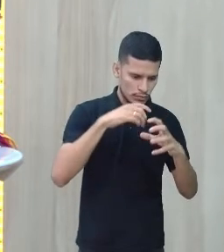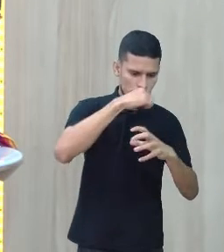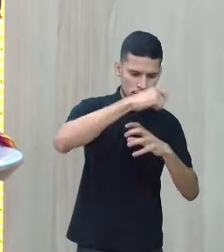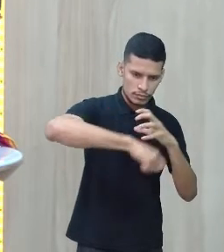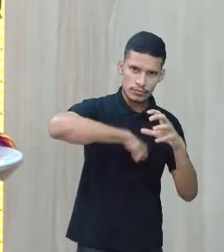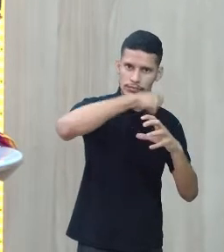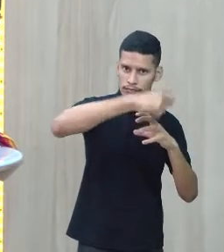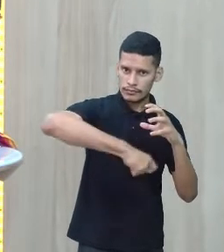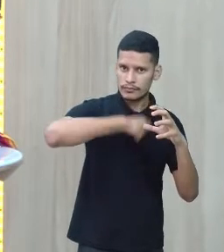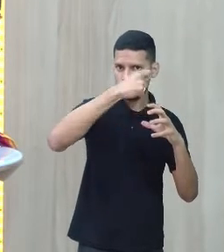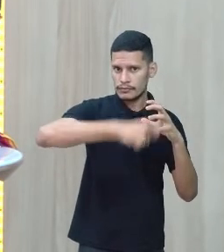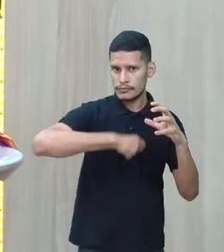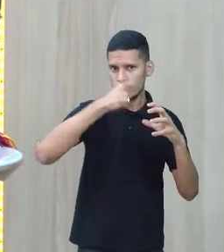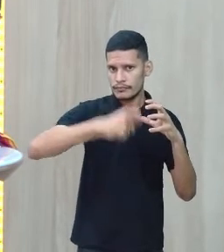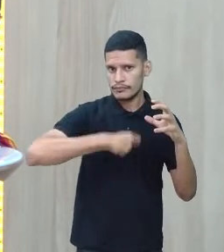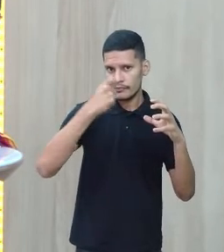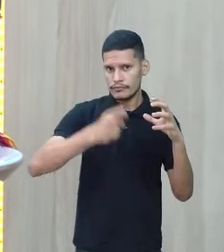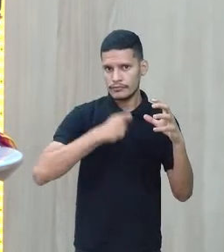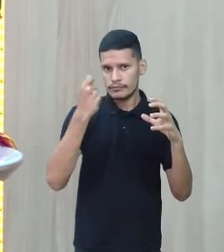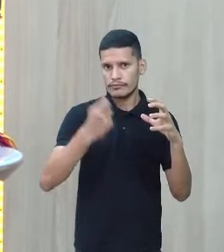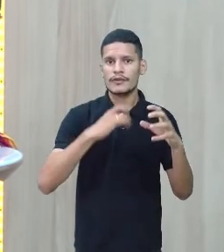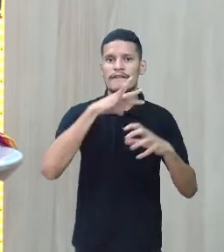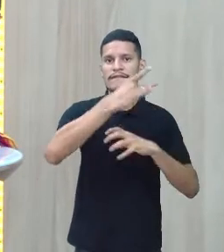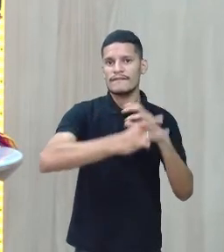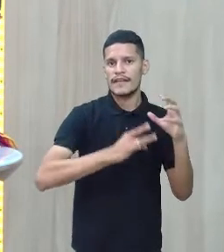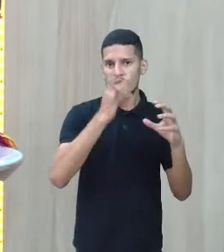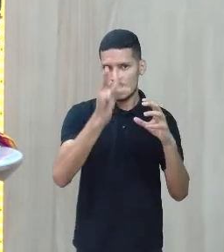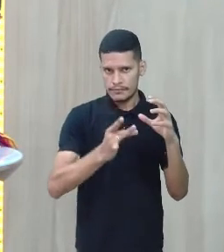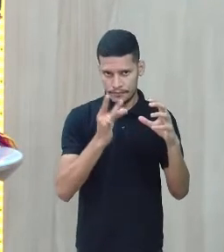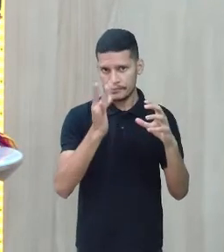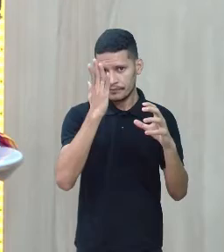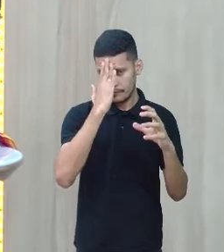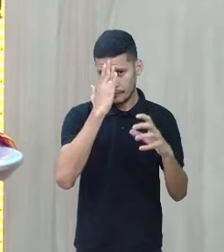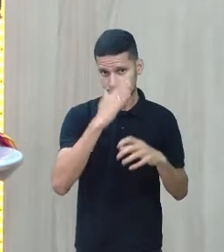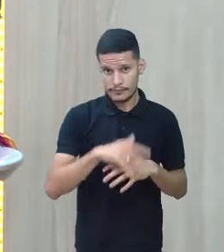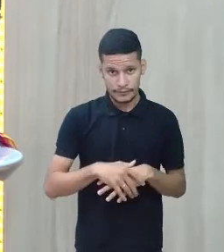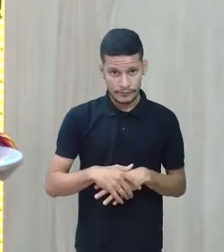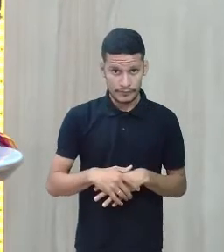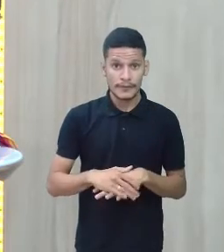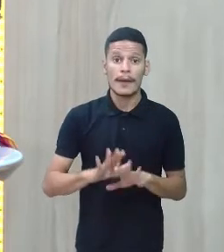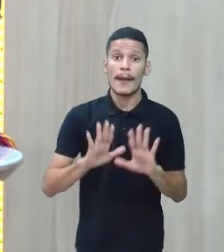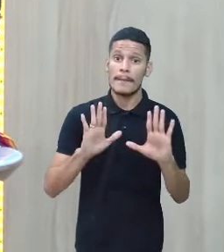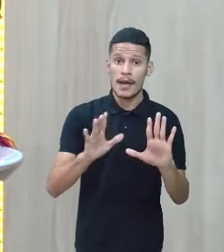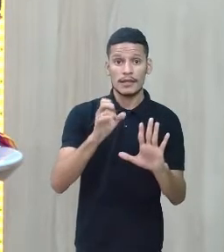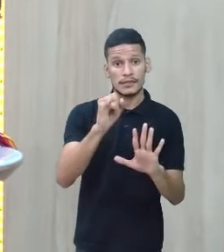coisa, envolveu com a fita durex. E aí,